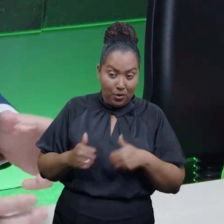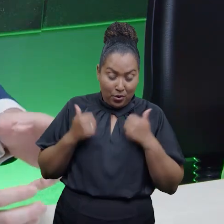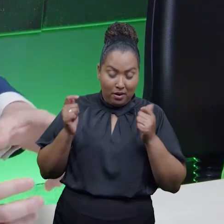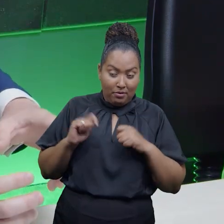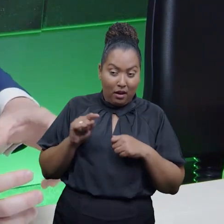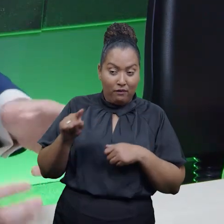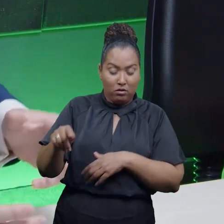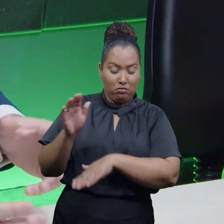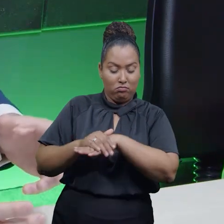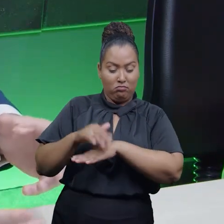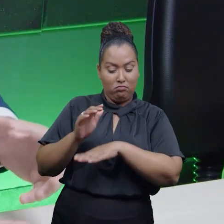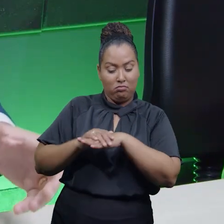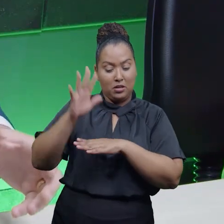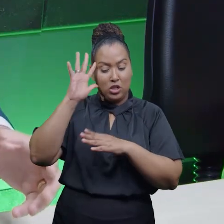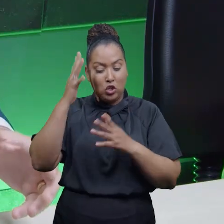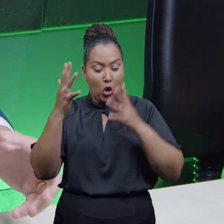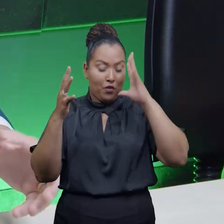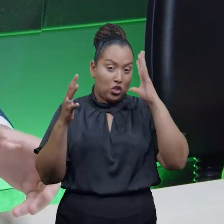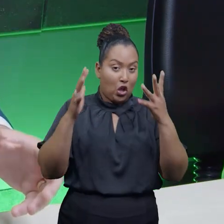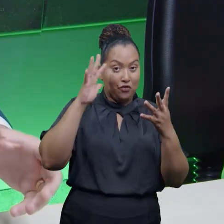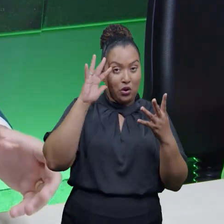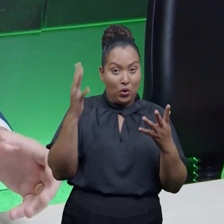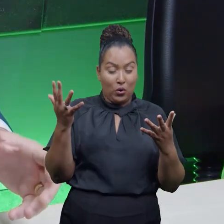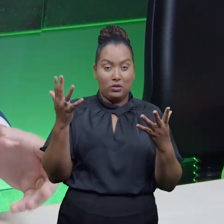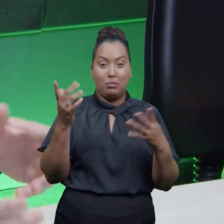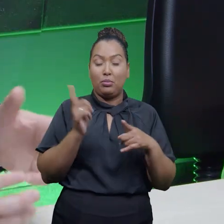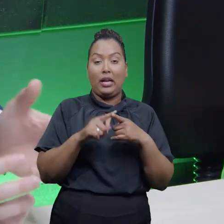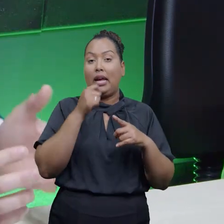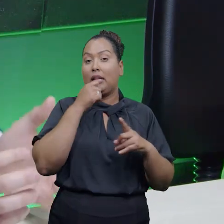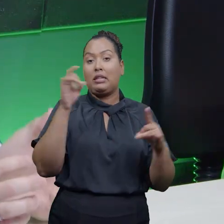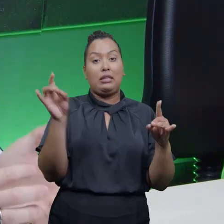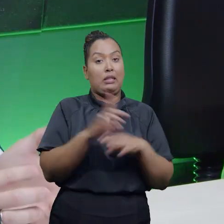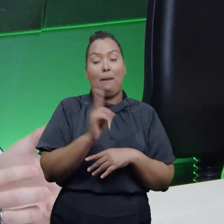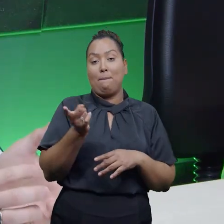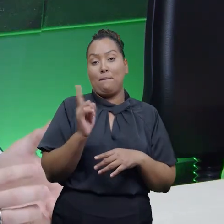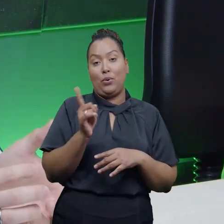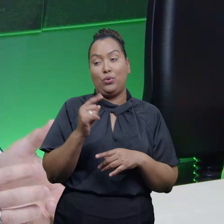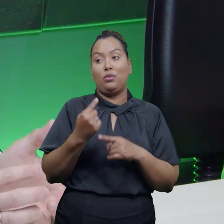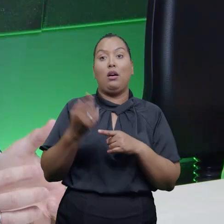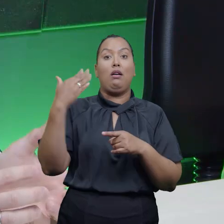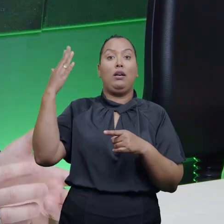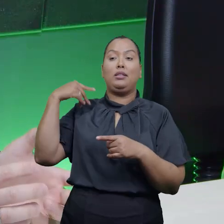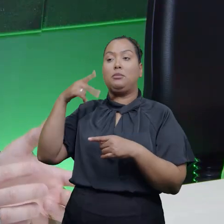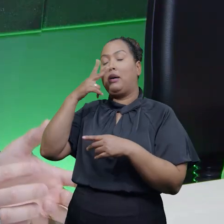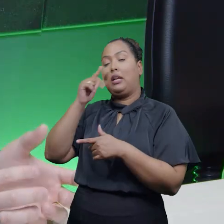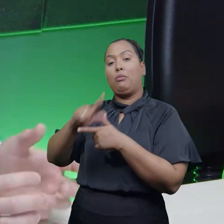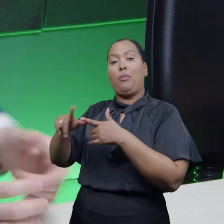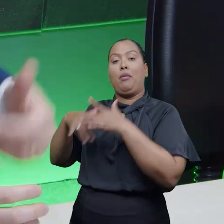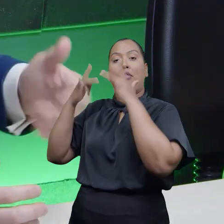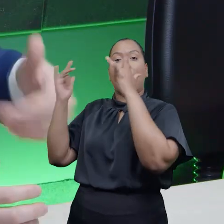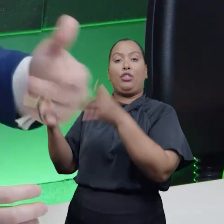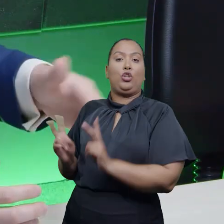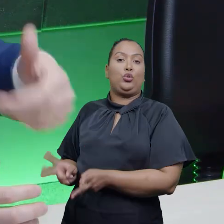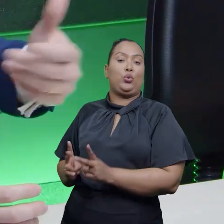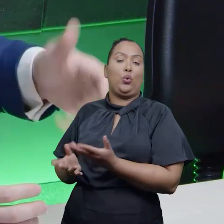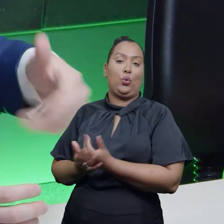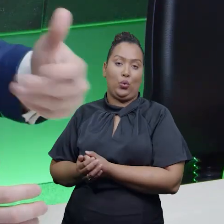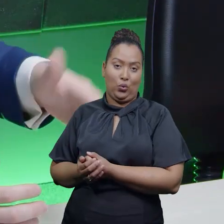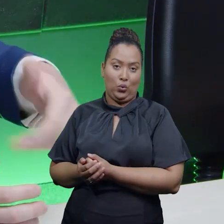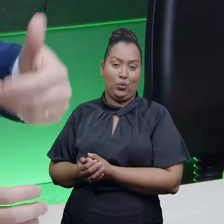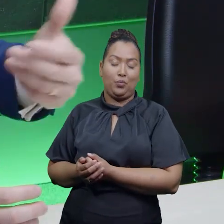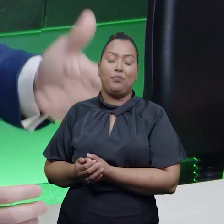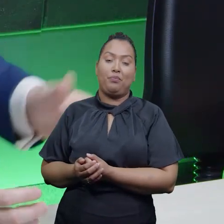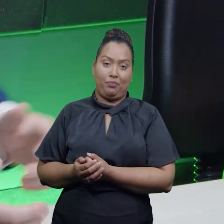e realmente resolver alguns problemas que ficaram sem ser resolvidos da gestão anterior, muito embora